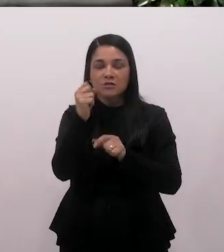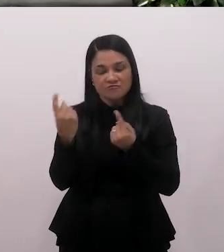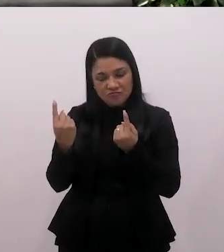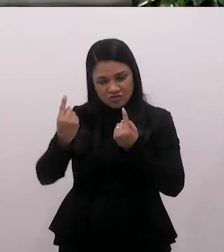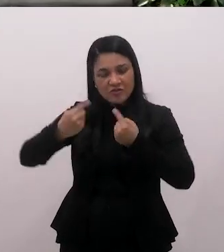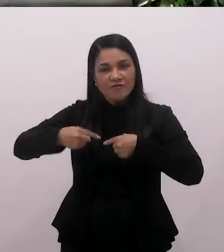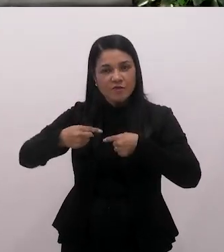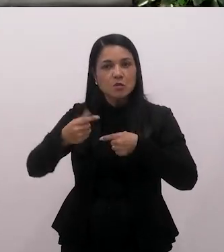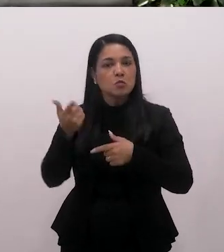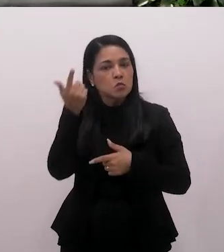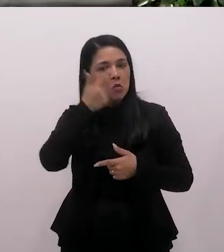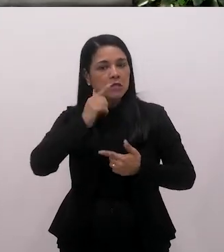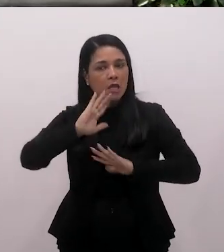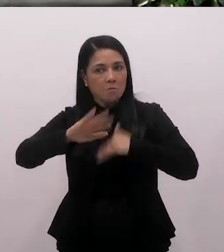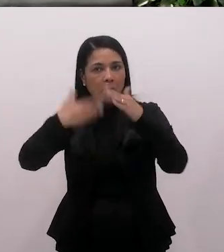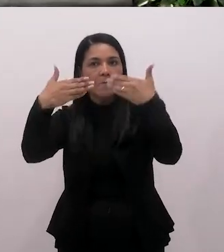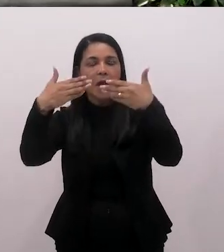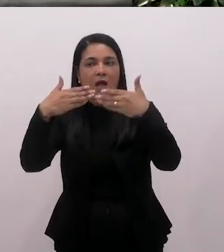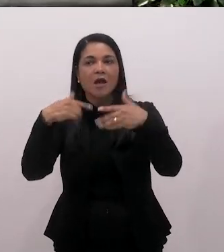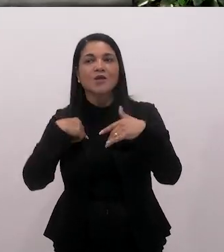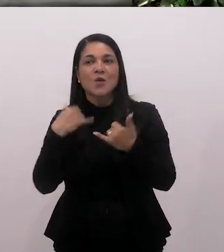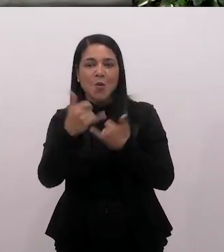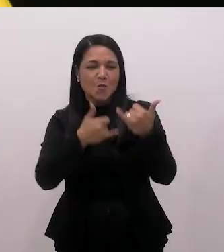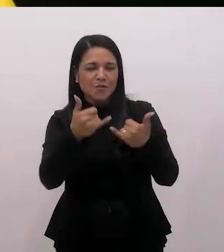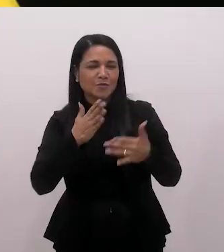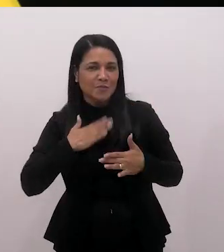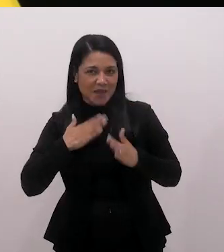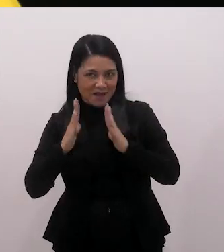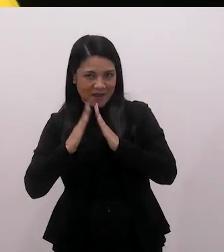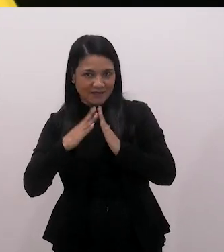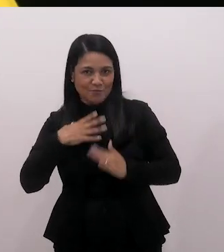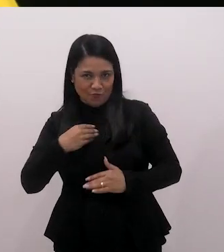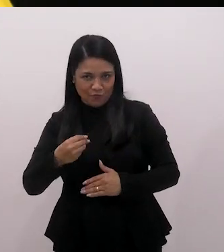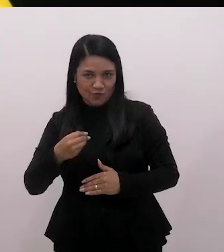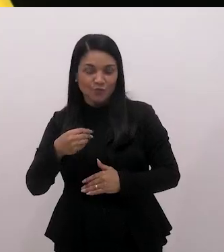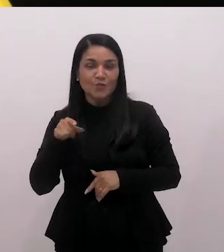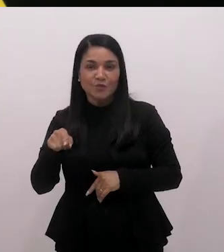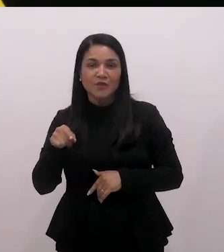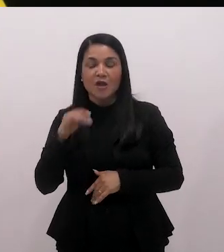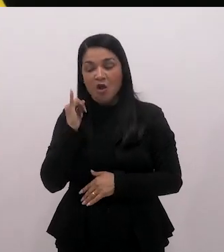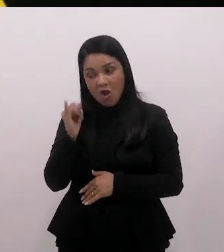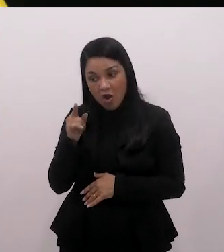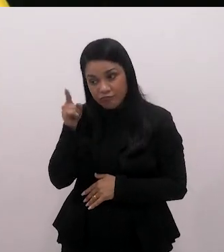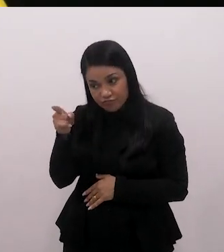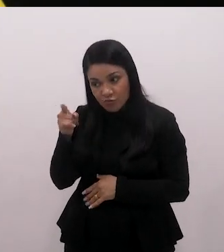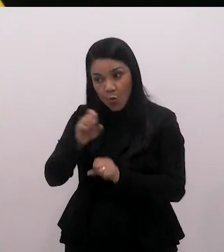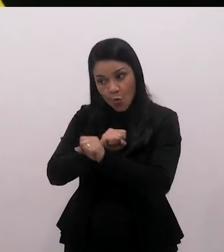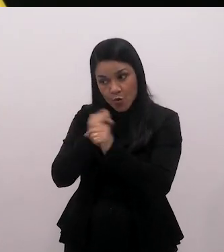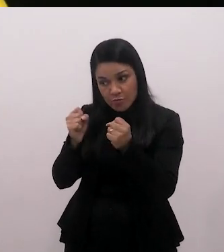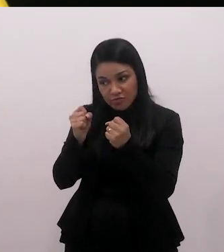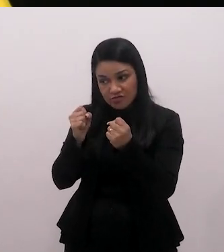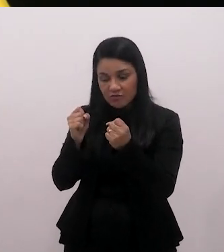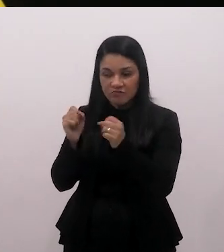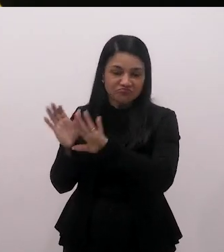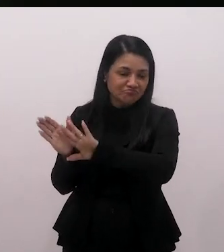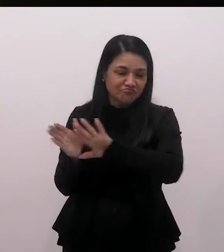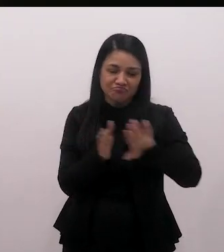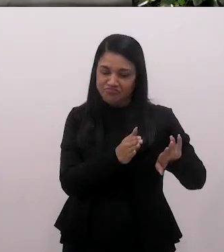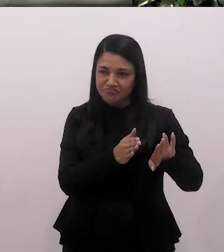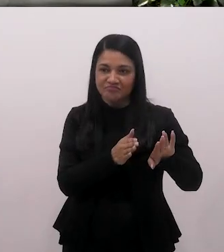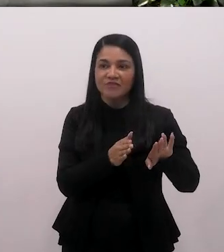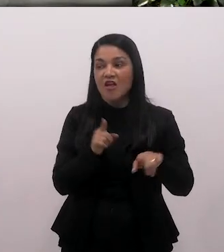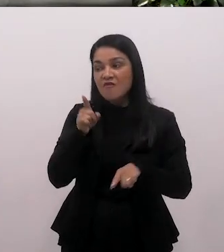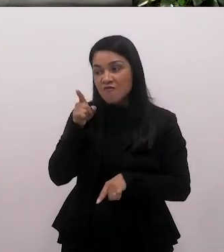Com certeza, é um desafio, mas que chega em algum lugar, isso. né? Como eu costumo brincar, eu digo lá em casa para os meus filhos sempre, assim, bota na cabeça que o impossível nasceu